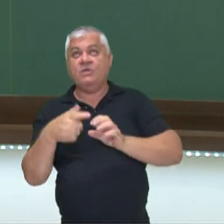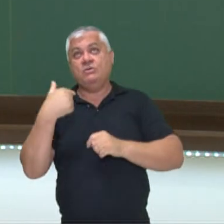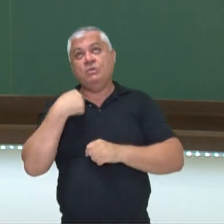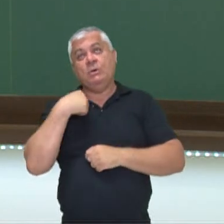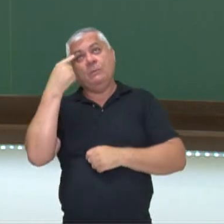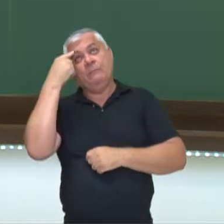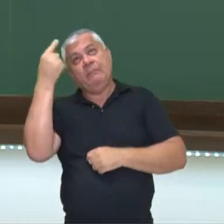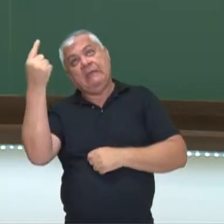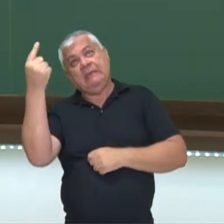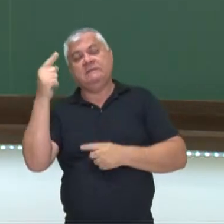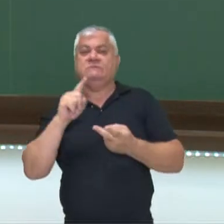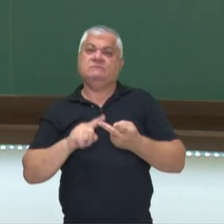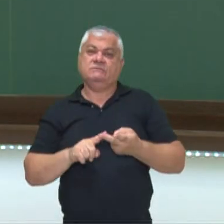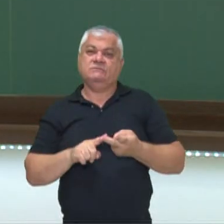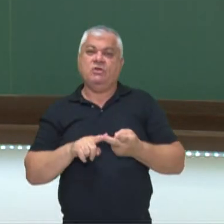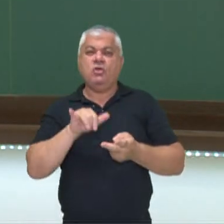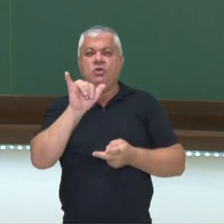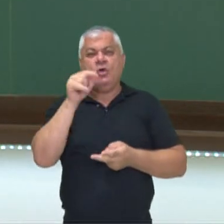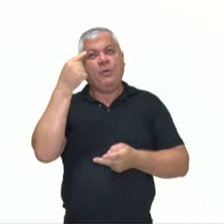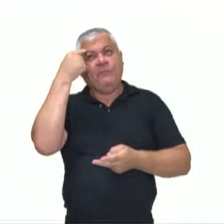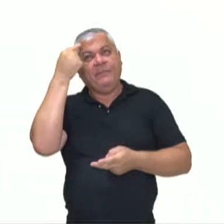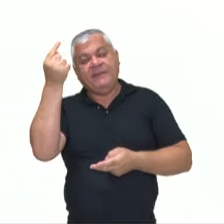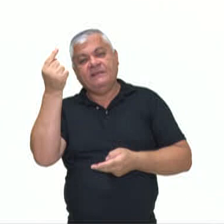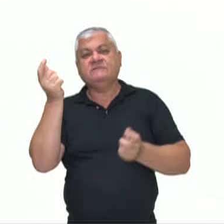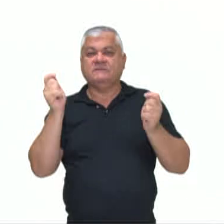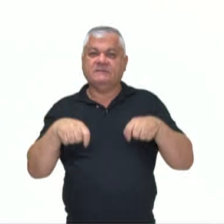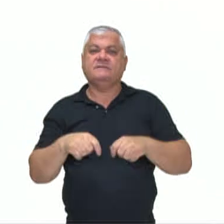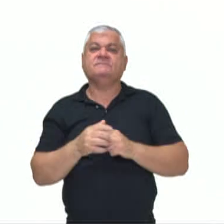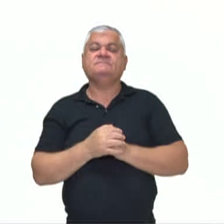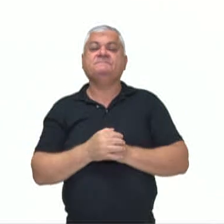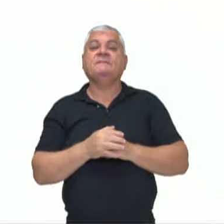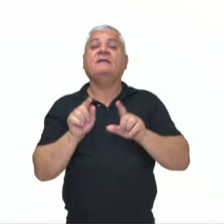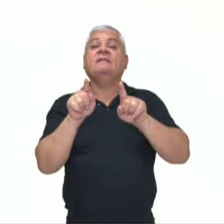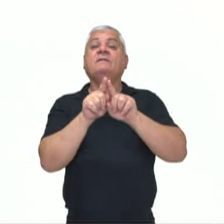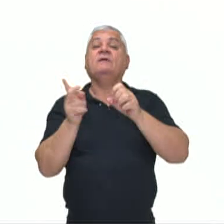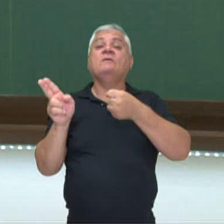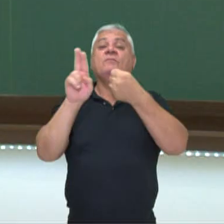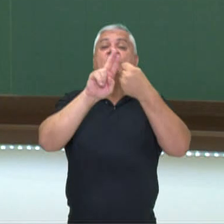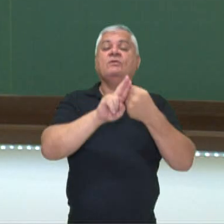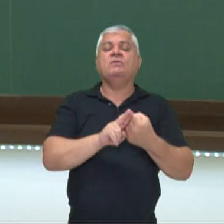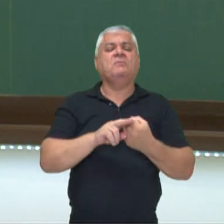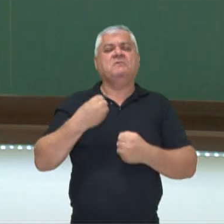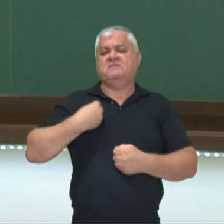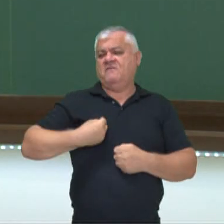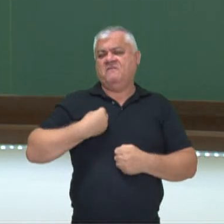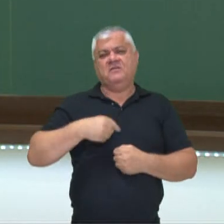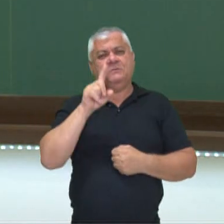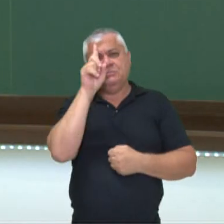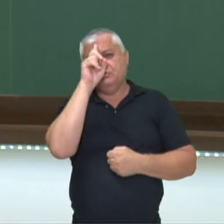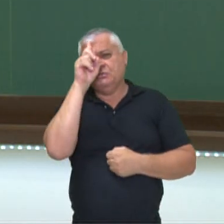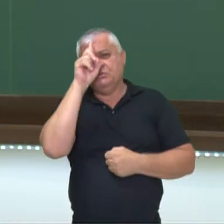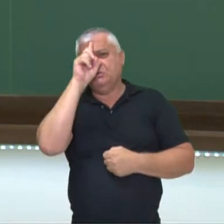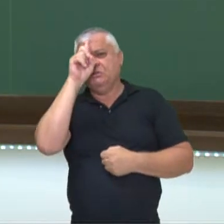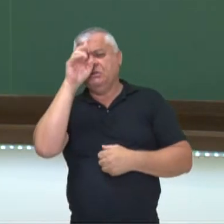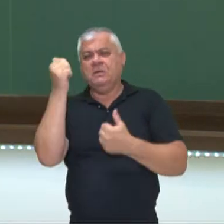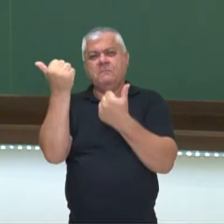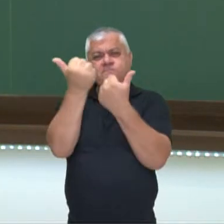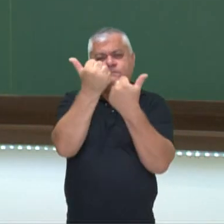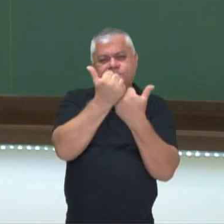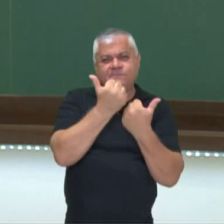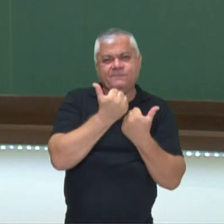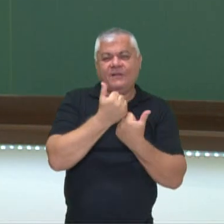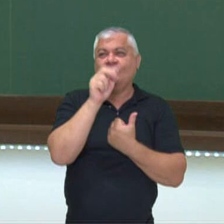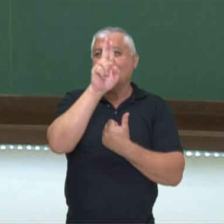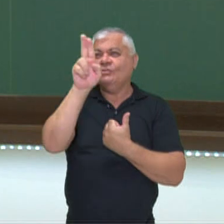ou pienso. A ver, usamos os pronomes personais em nosso dia a dia para substituir aí os sujeitos,